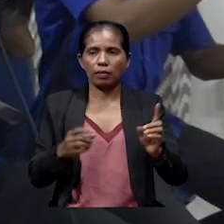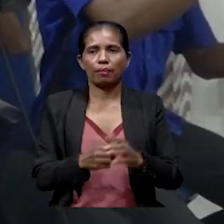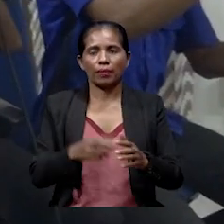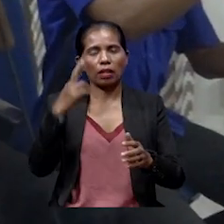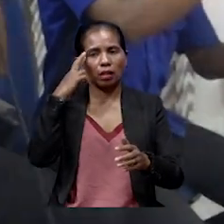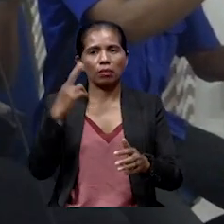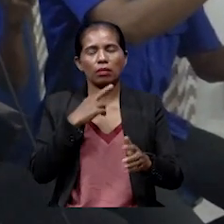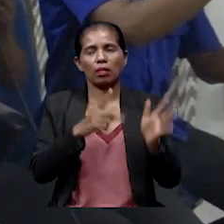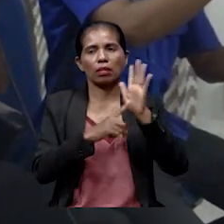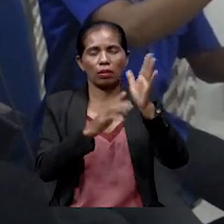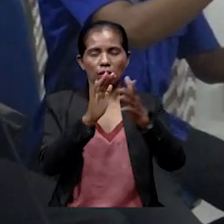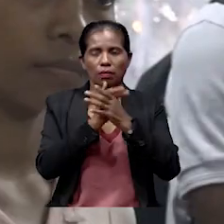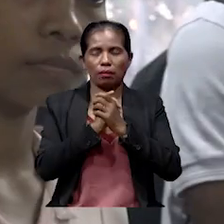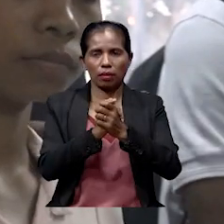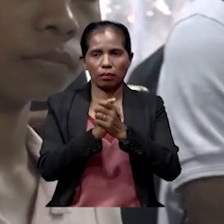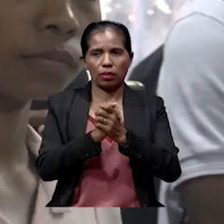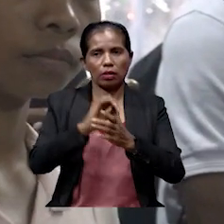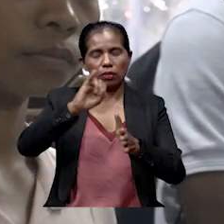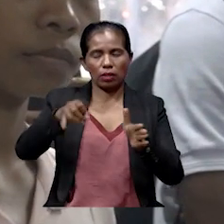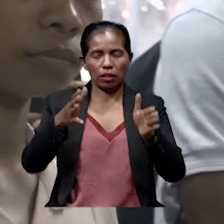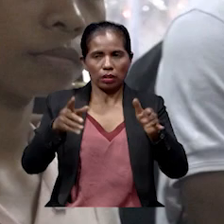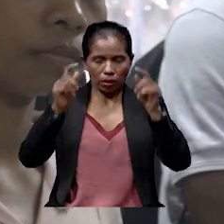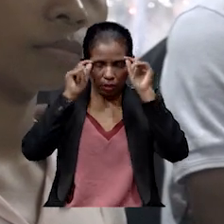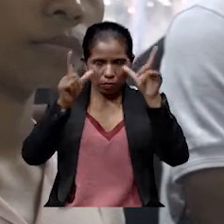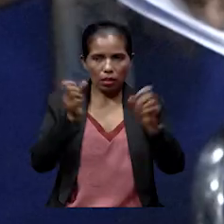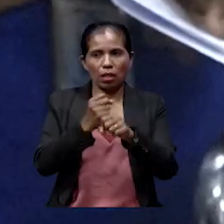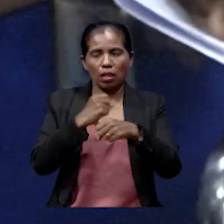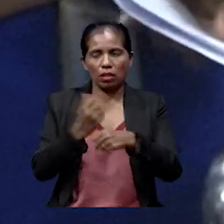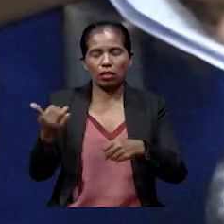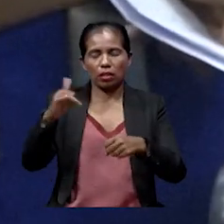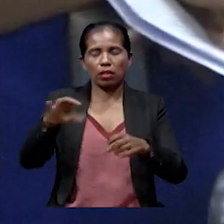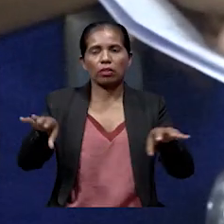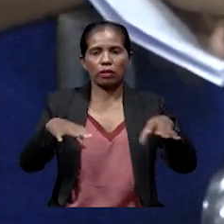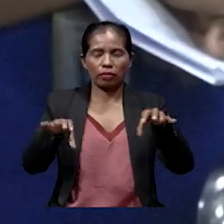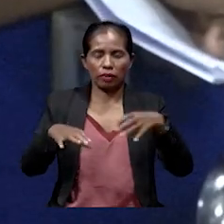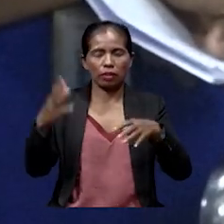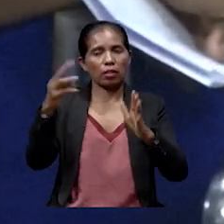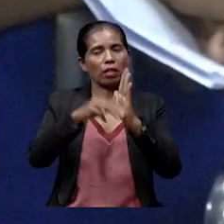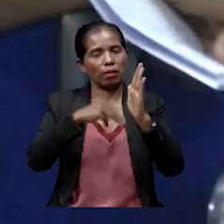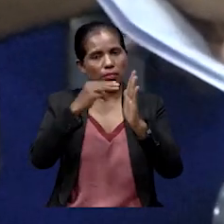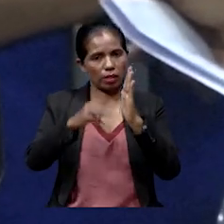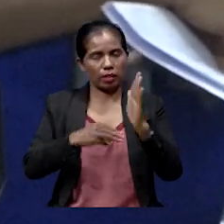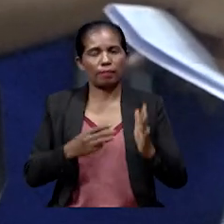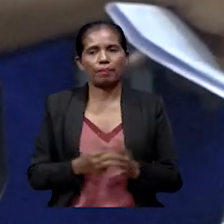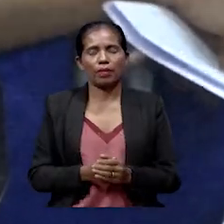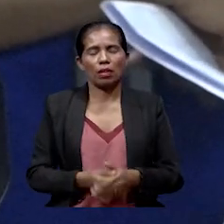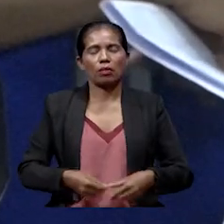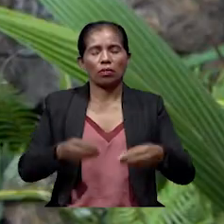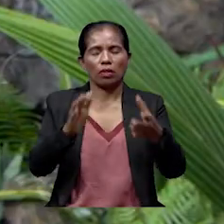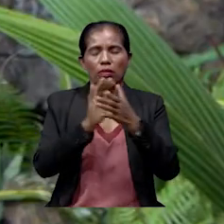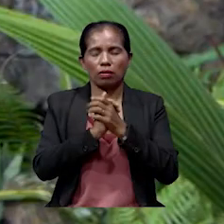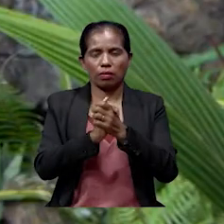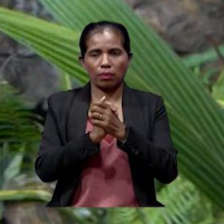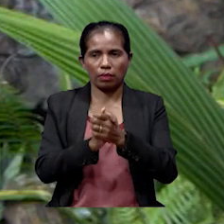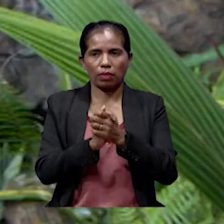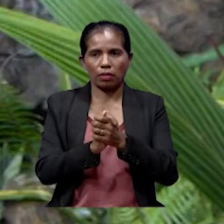hatu a saudações ba jornalista Timuruan Sira nebe halo sir ne serviço e a media. Forra nia cumprimentos, solidariedade